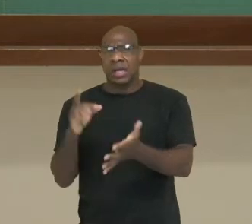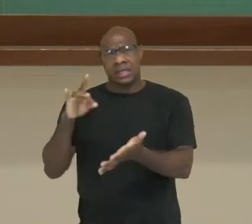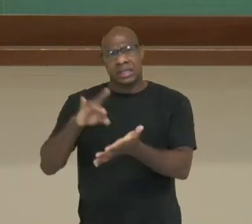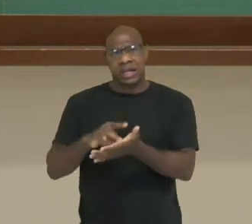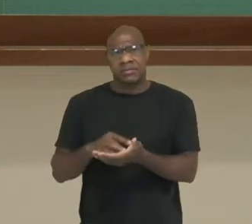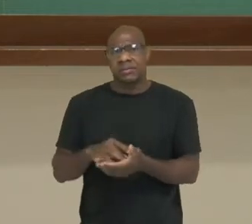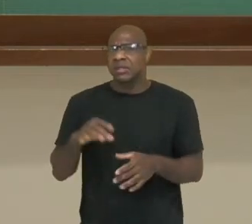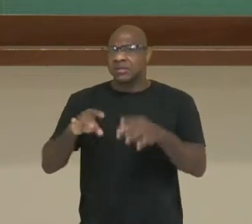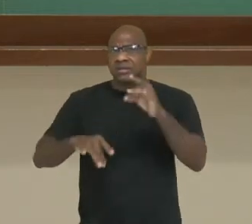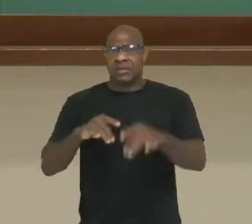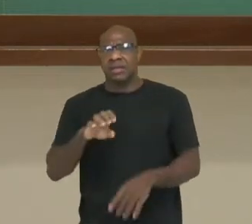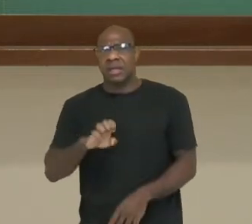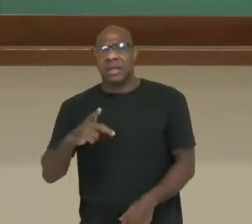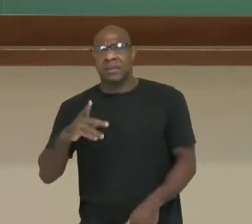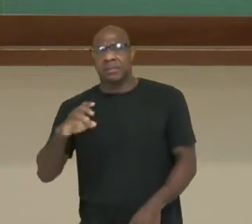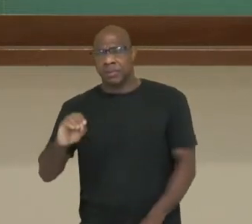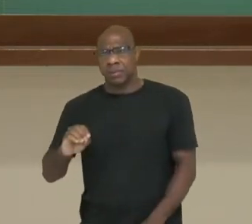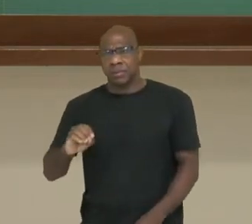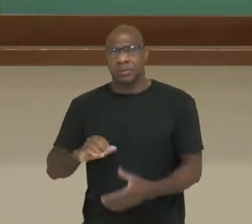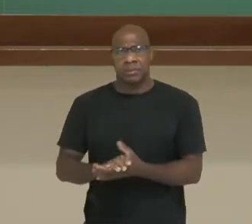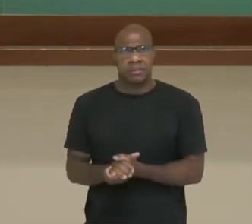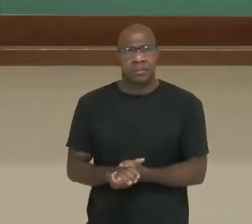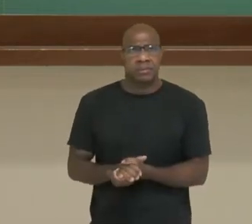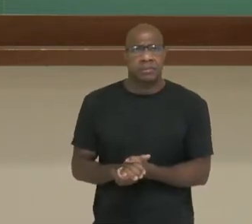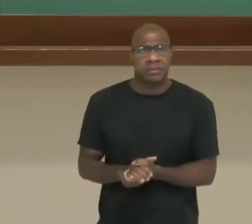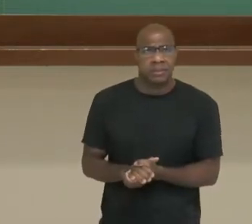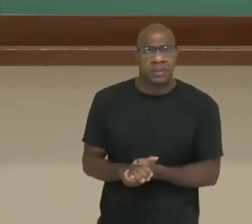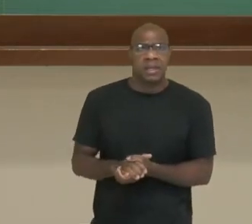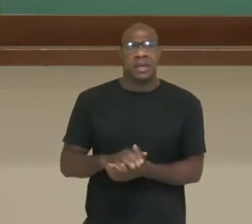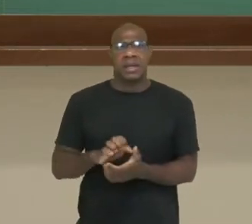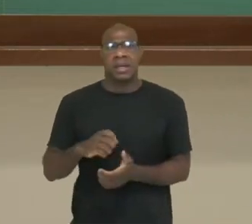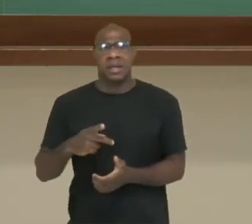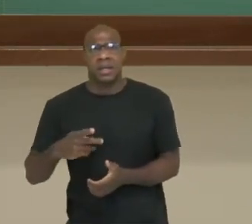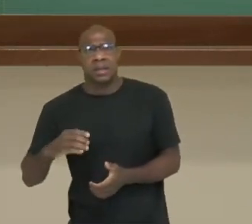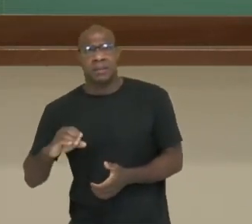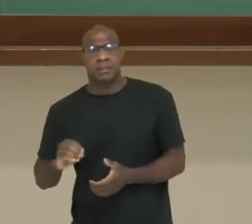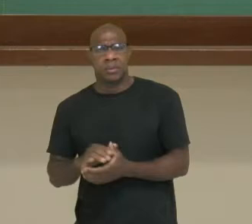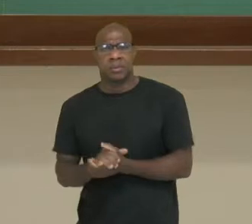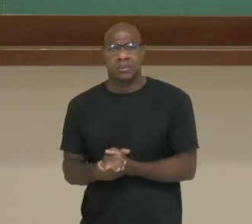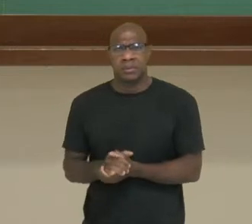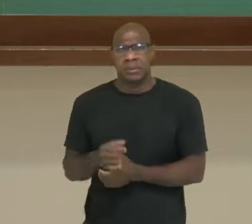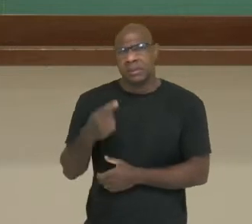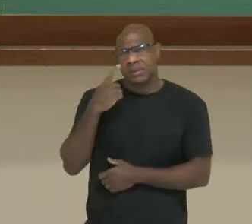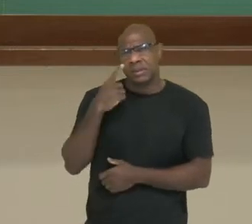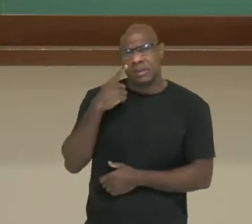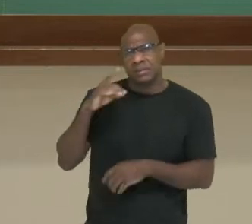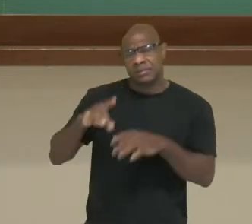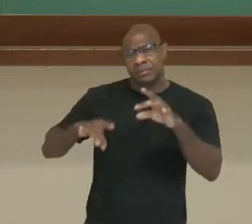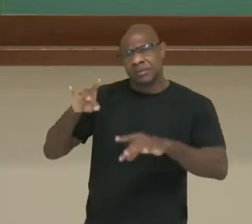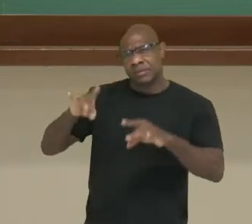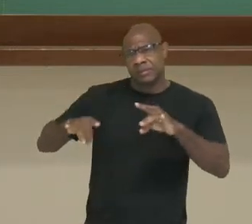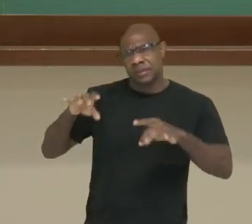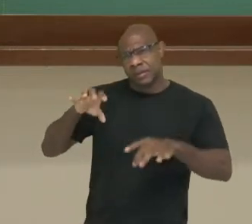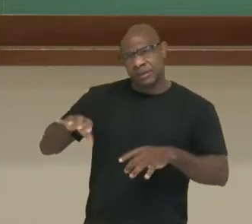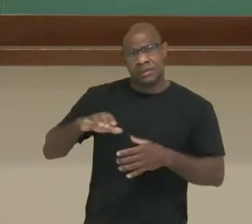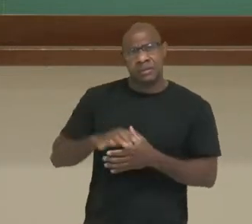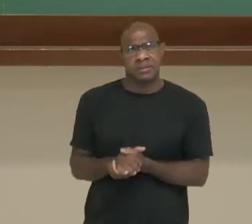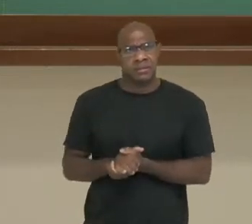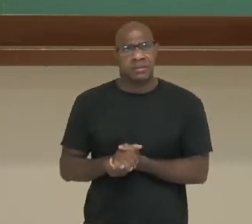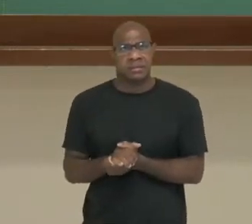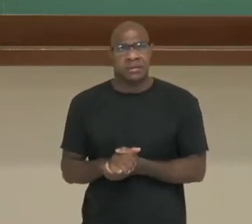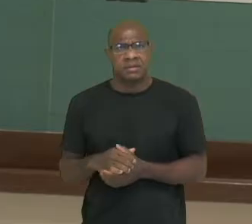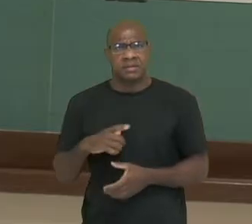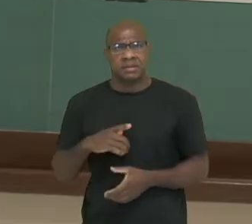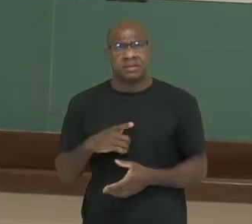discurso mais... Né? Olha aqui, está acontecendo isso, né? Estão vendo? Está observando que a encenação foi essa? Né? Então vai trazer esse